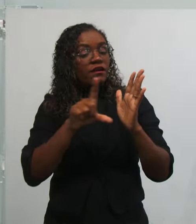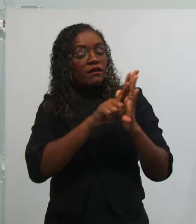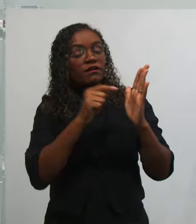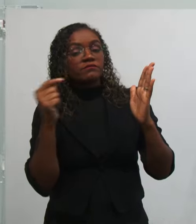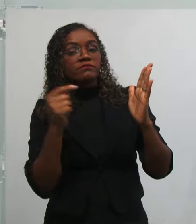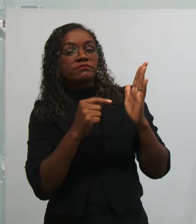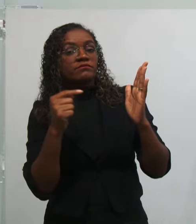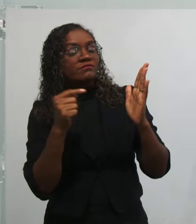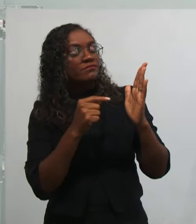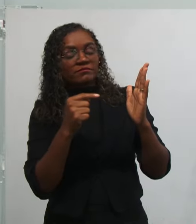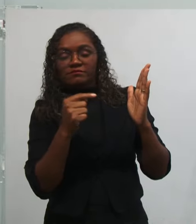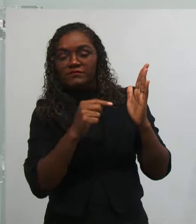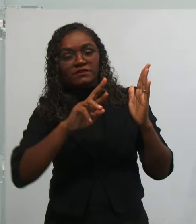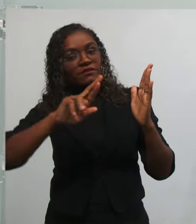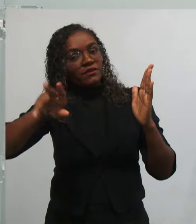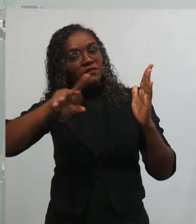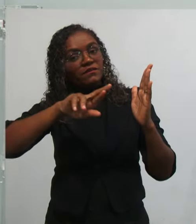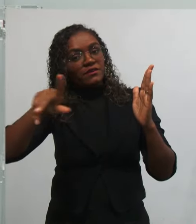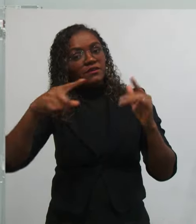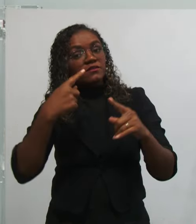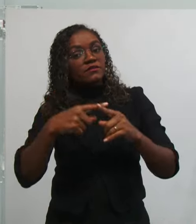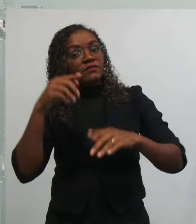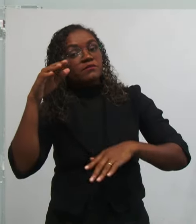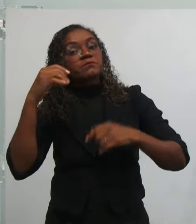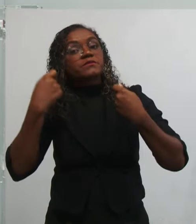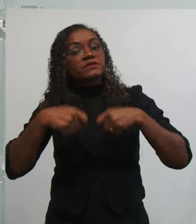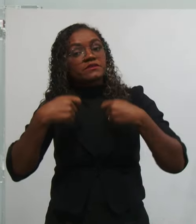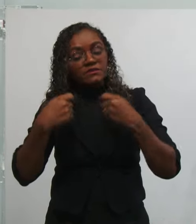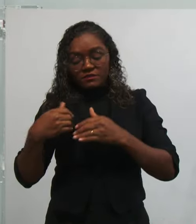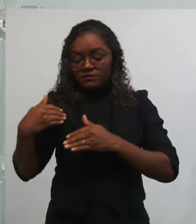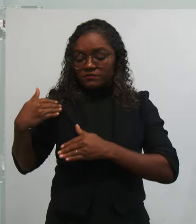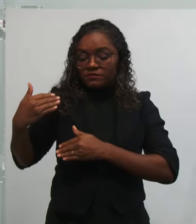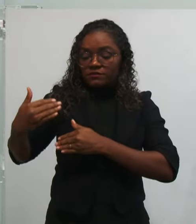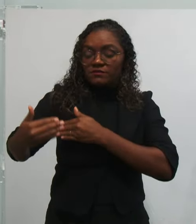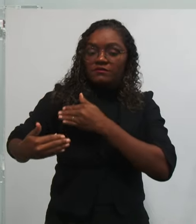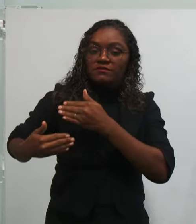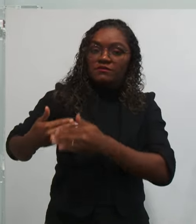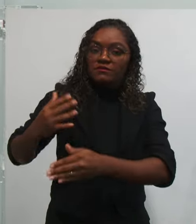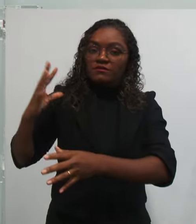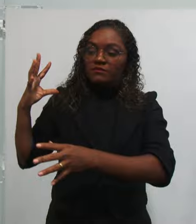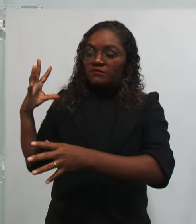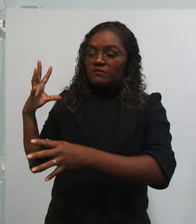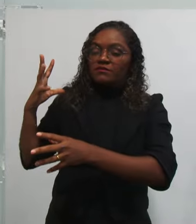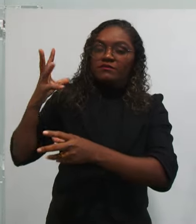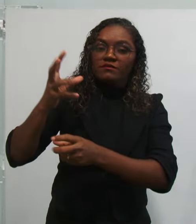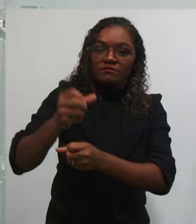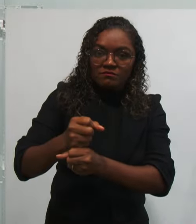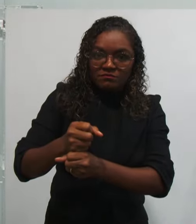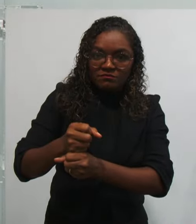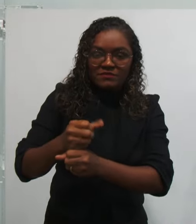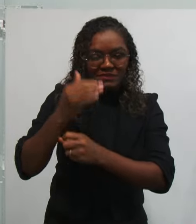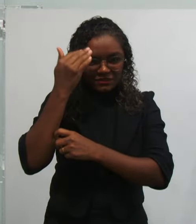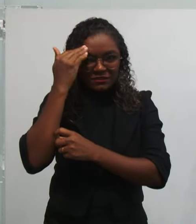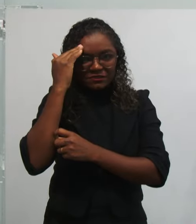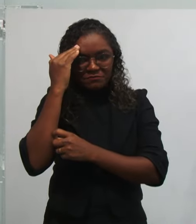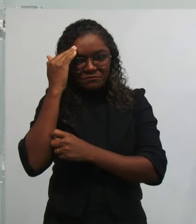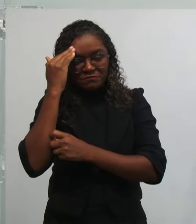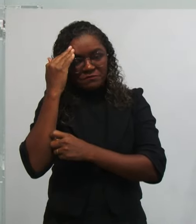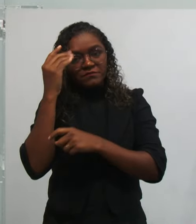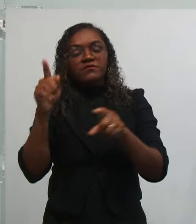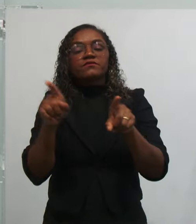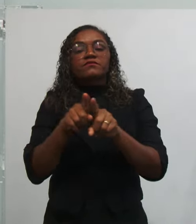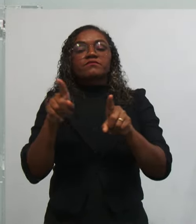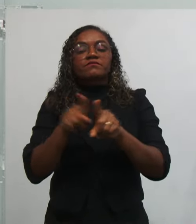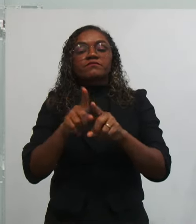assim a lei fala que a avaliação ela deve ser feita ao longo do processo ou seja não é apenas um instrumento de avaliação e outra